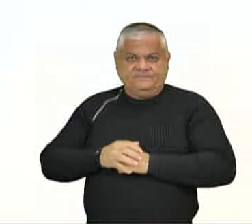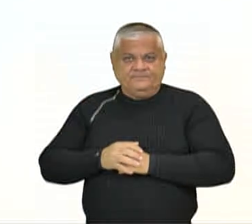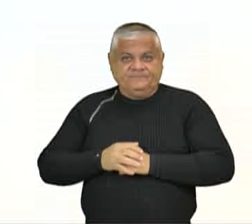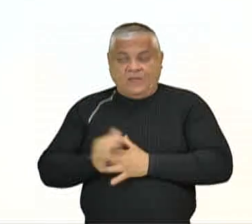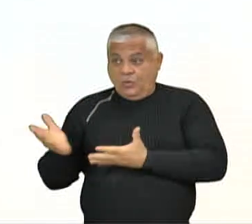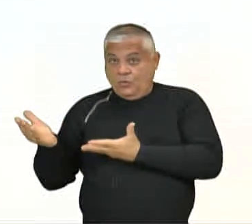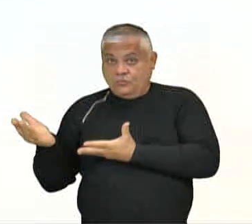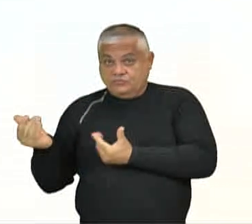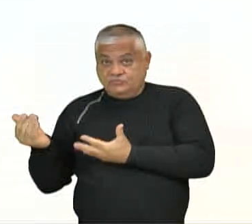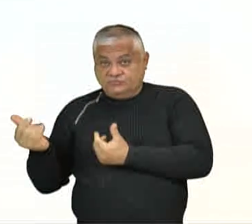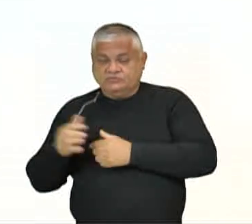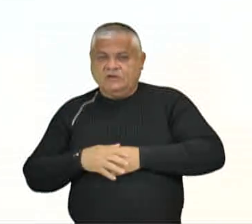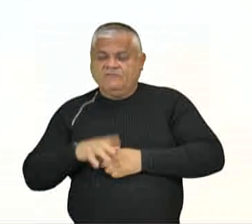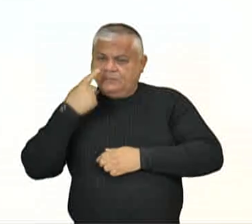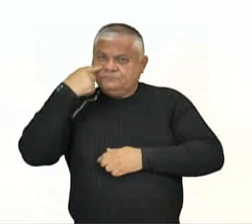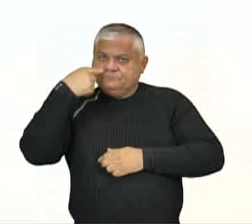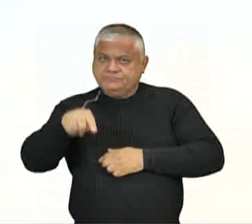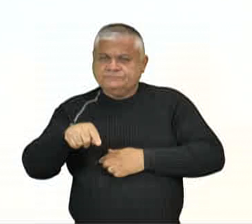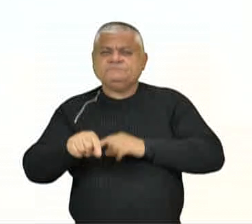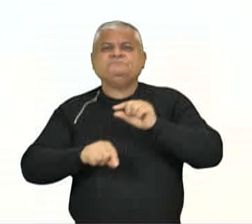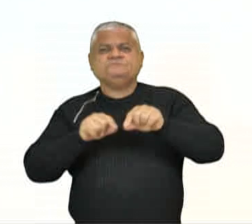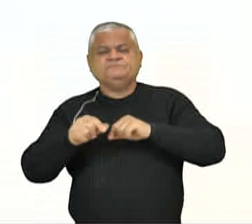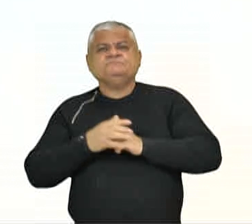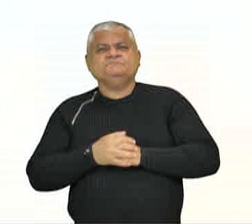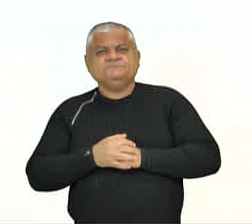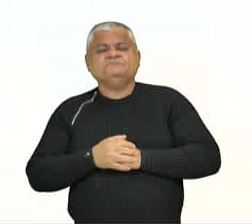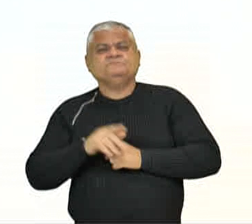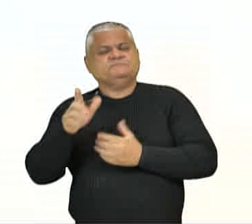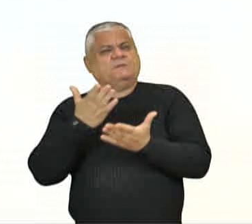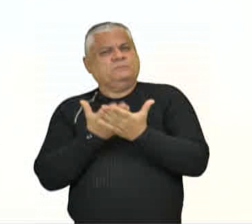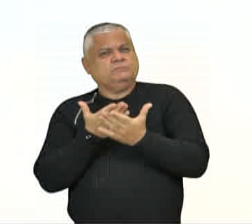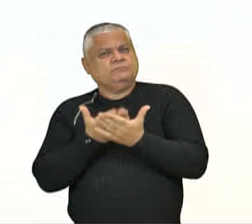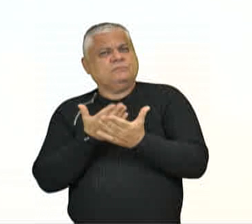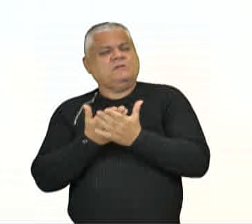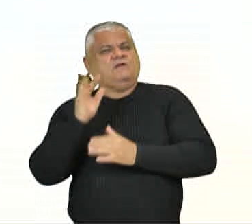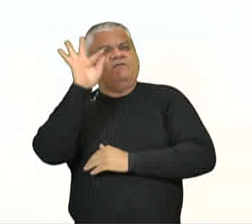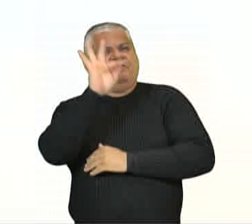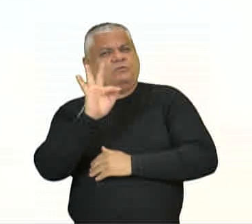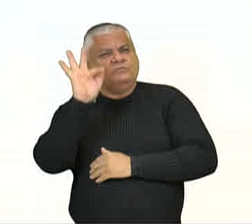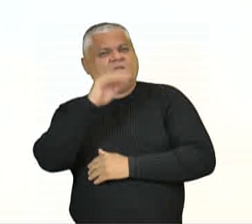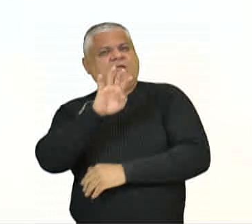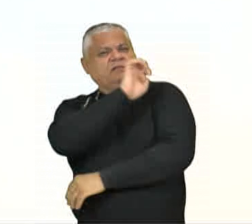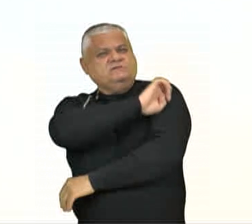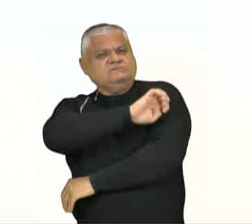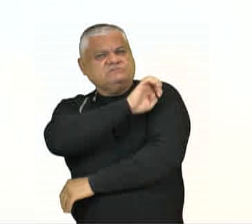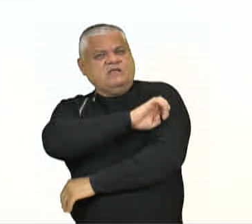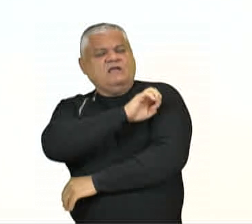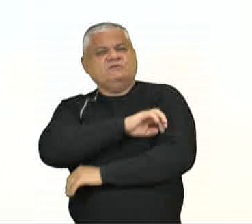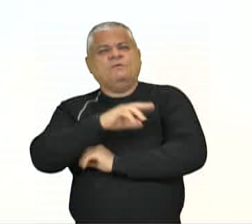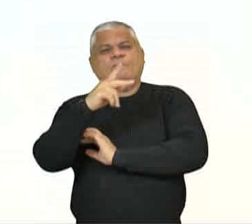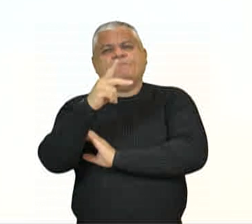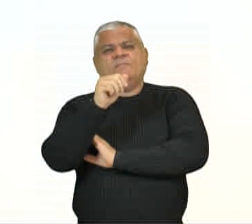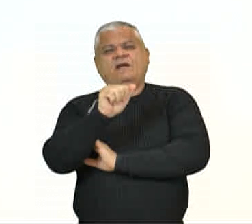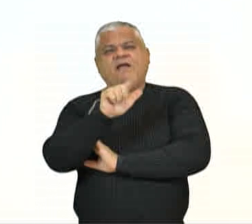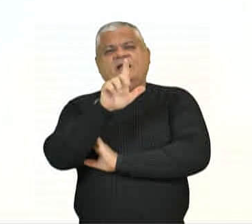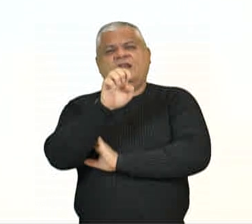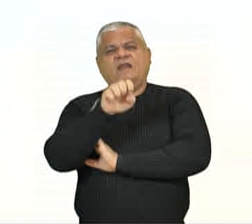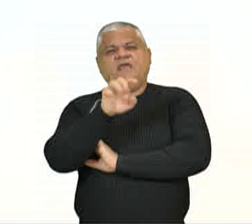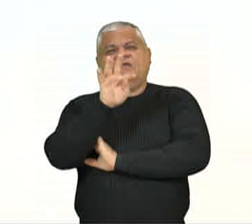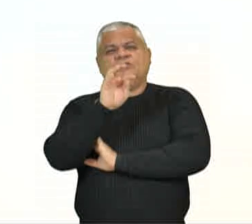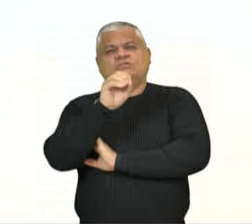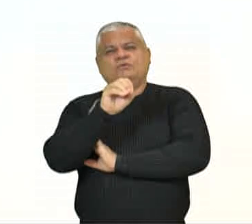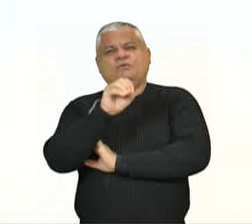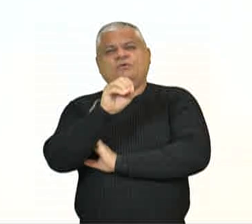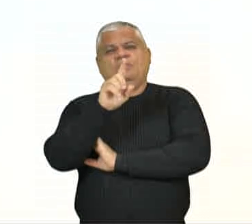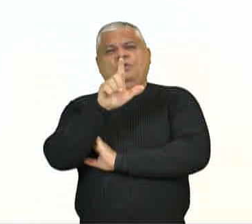ele descobriu, fazendo a sua graduação e estágio na área de paleontologia, ele descobriu uma